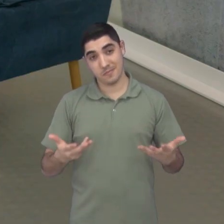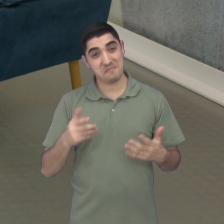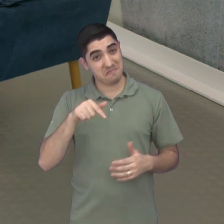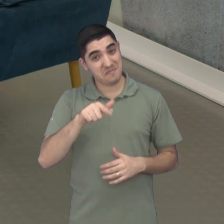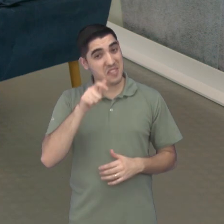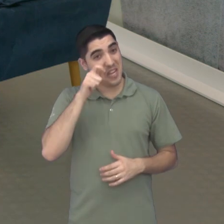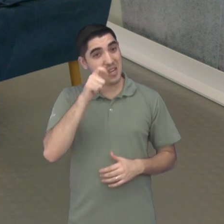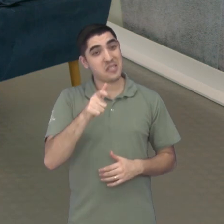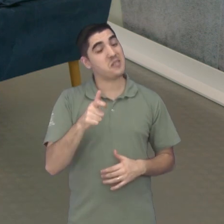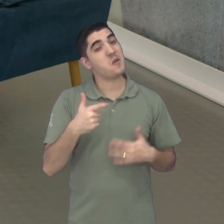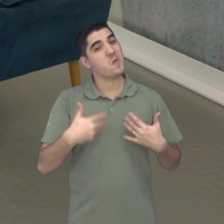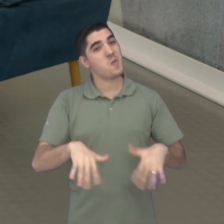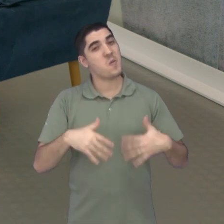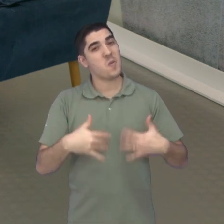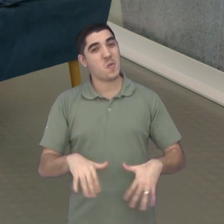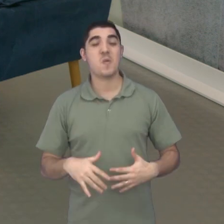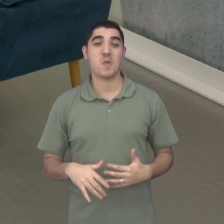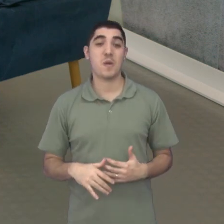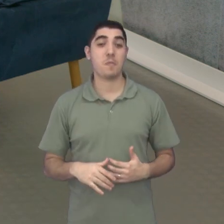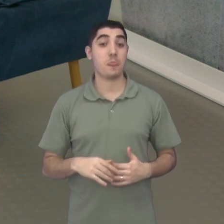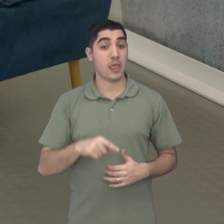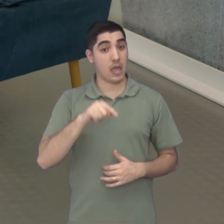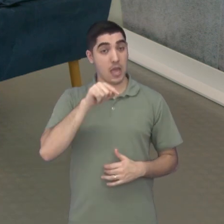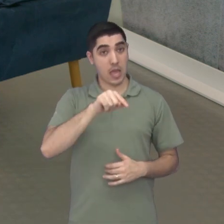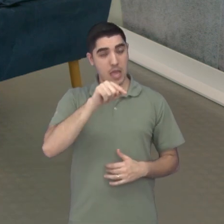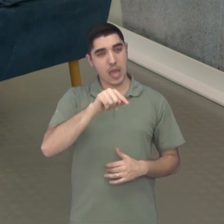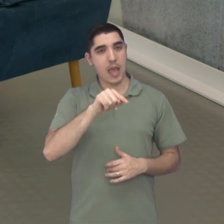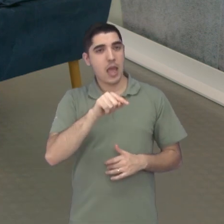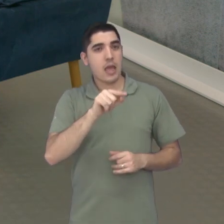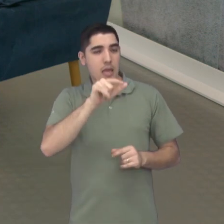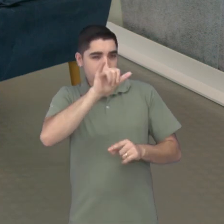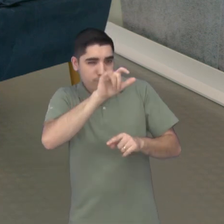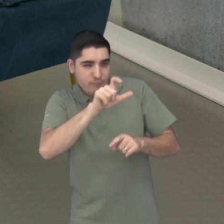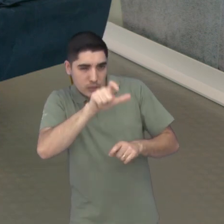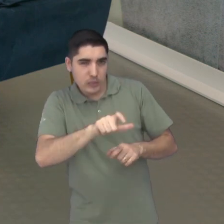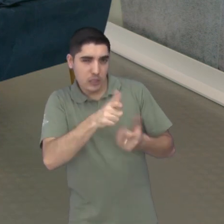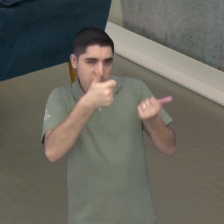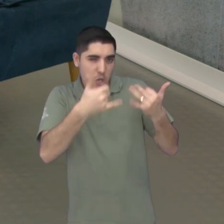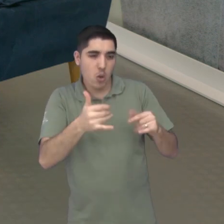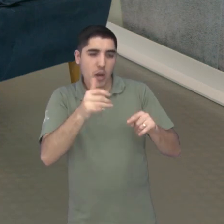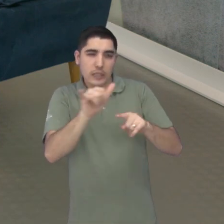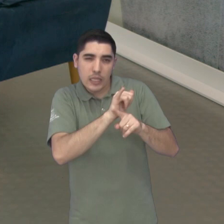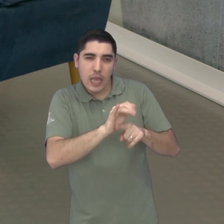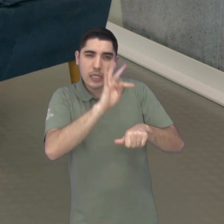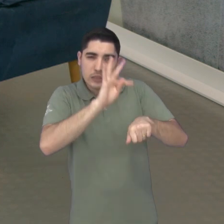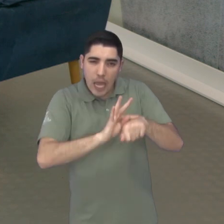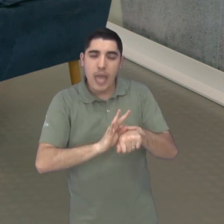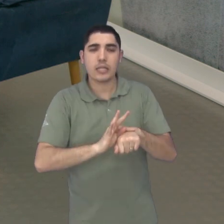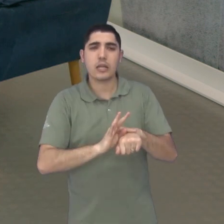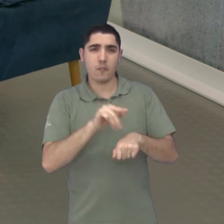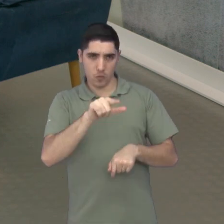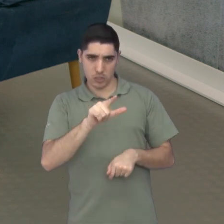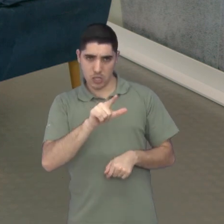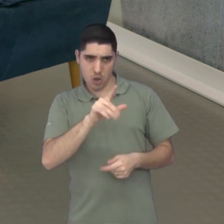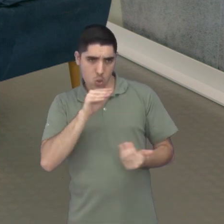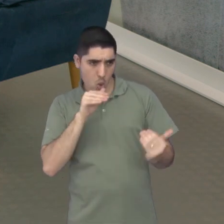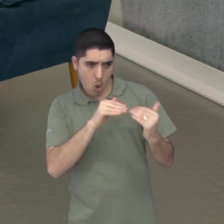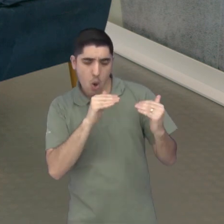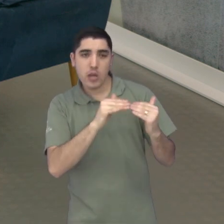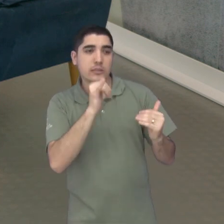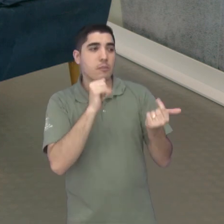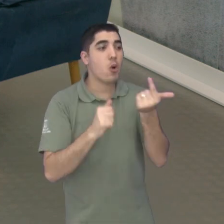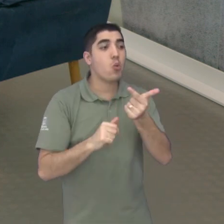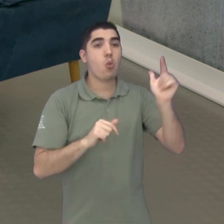É muito interessante isso, né, Mari? Porque assim, a técnica, hoje você compartilha dessas técnicas,